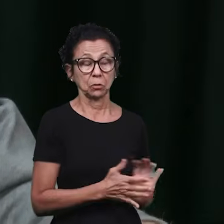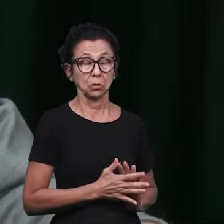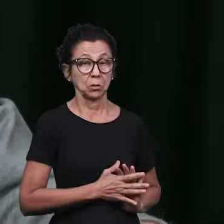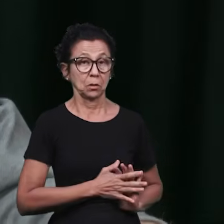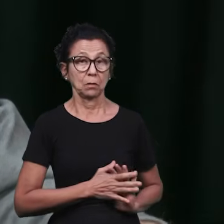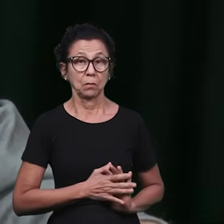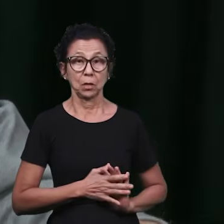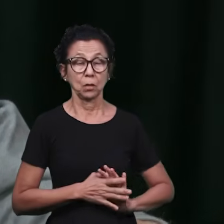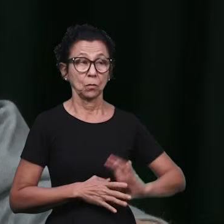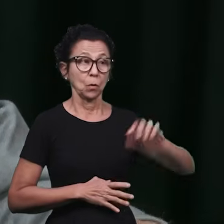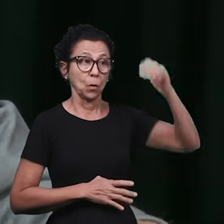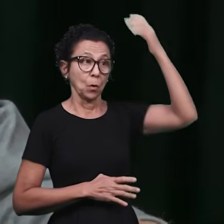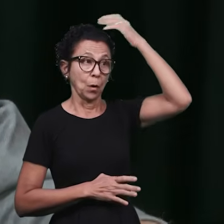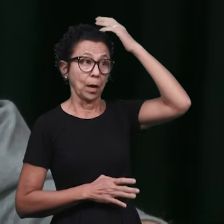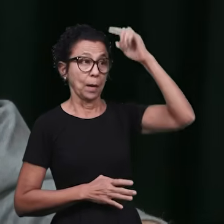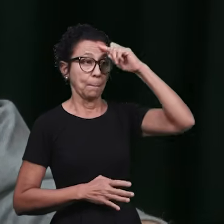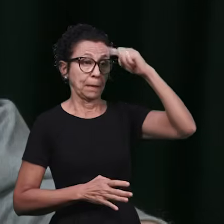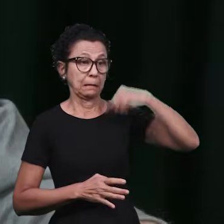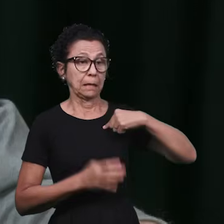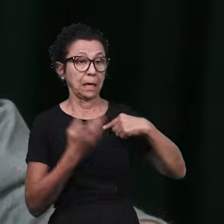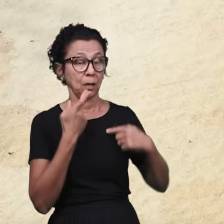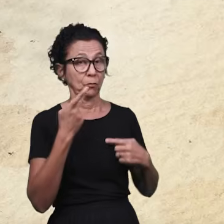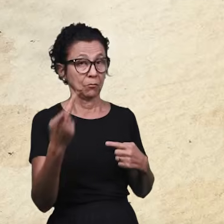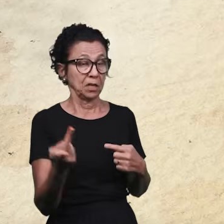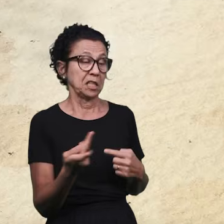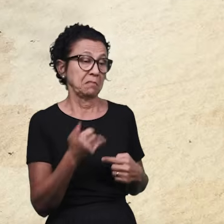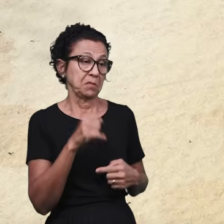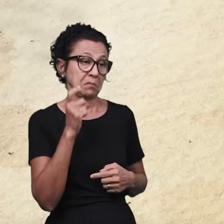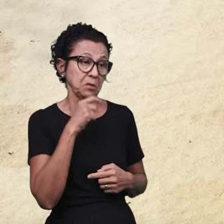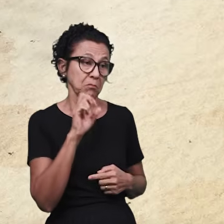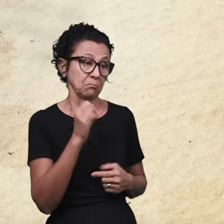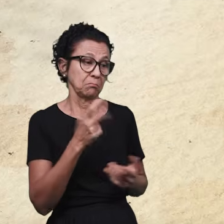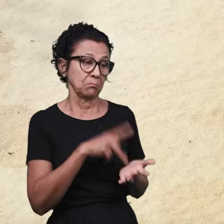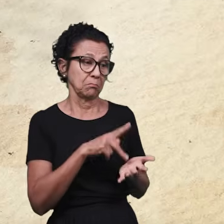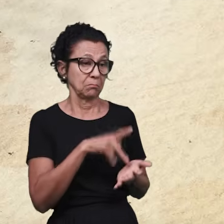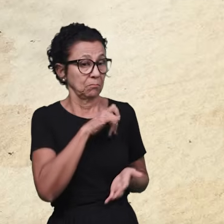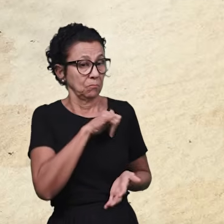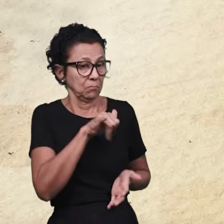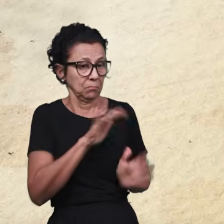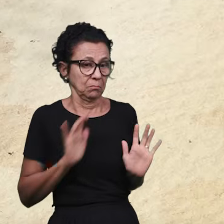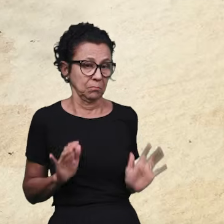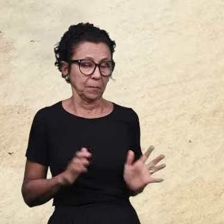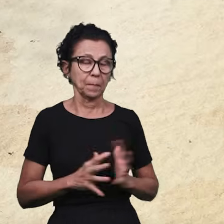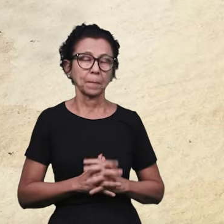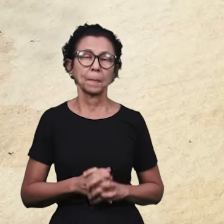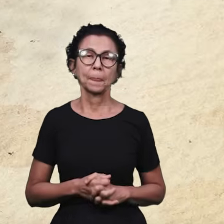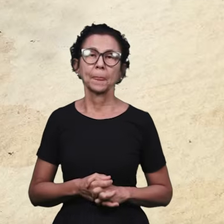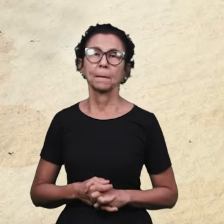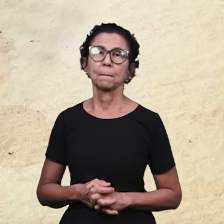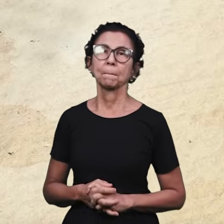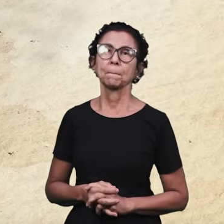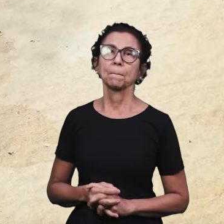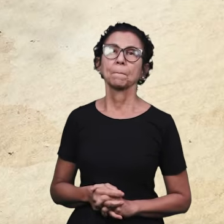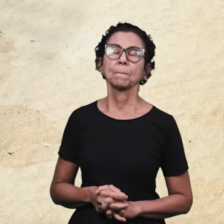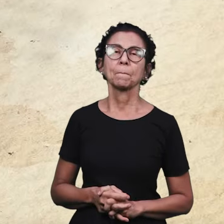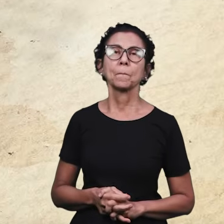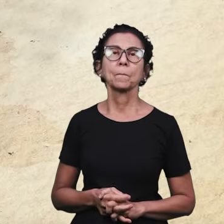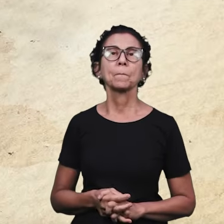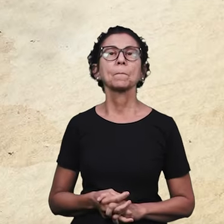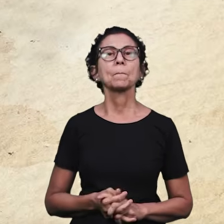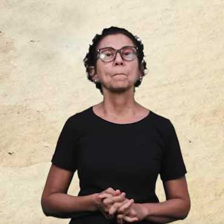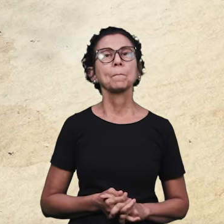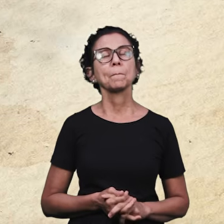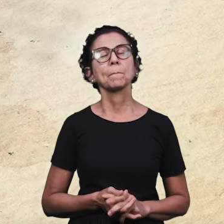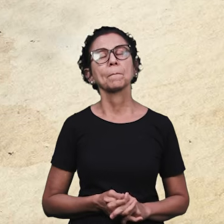então Acabe disse a Josafá, né: "Você vem comigo a morte lá, tal, porque para a guerra". Pois bem, Sim.